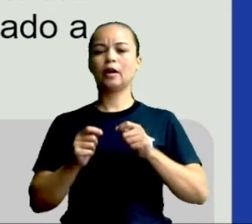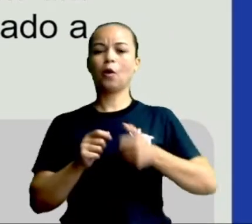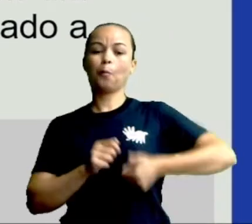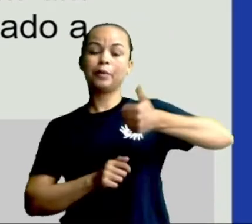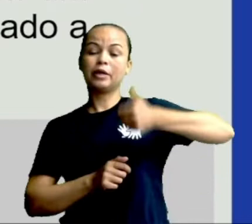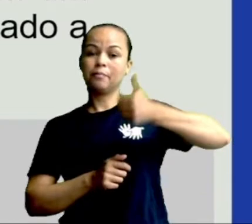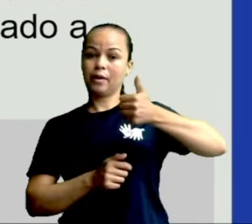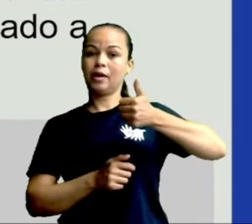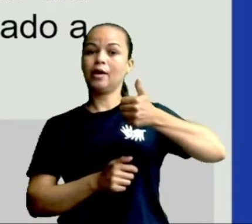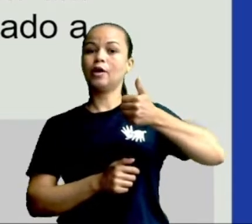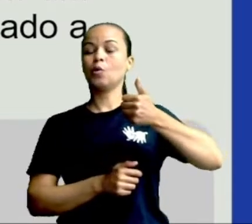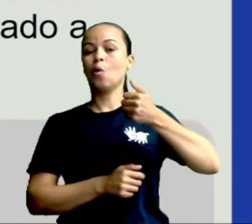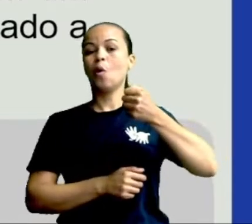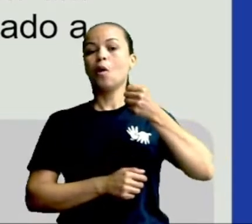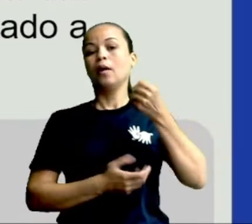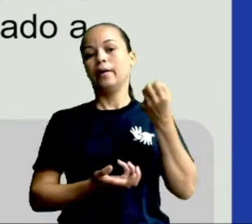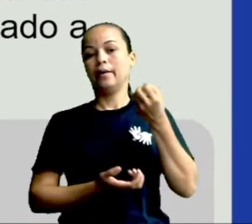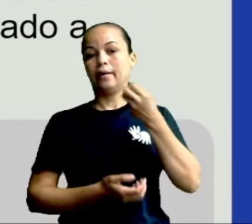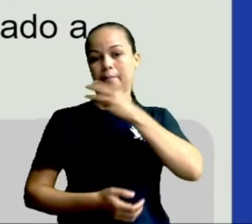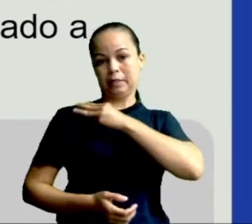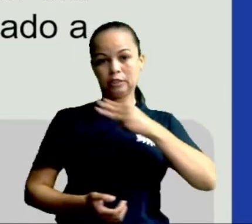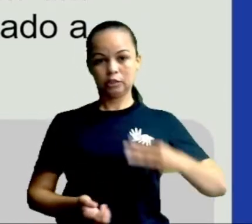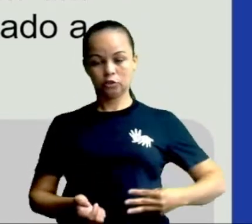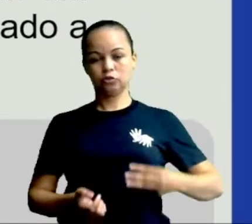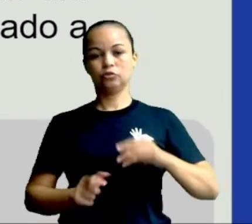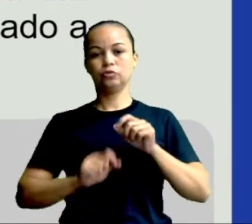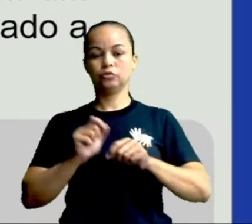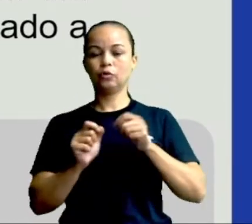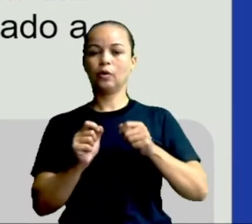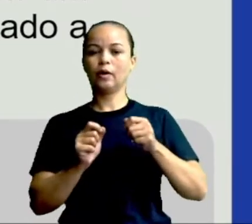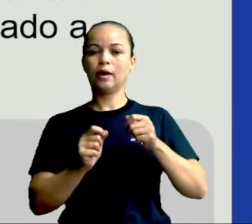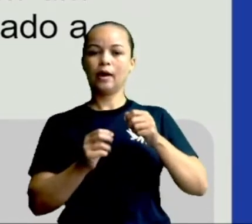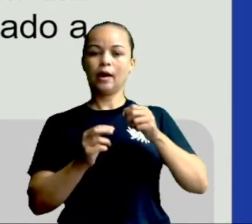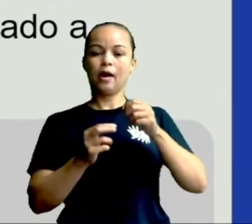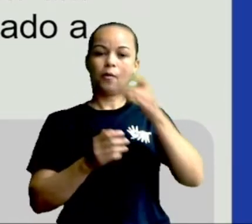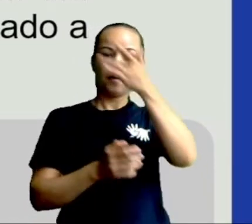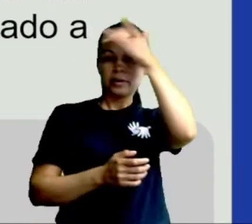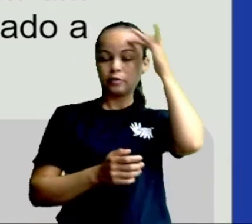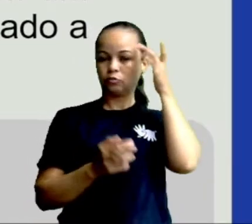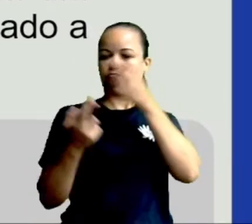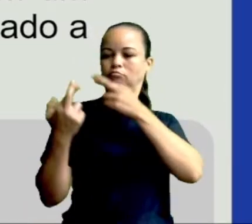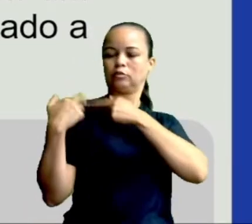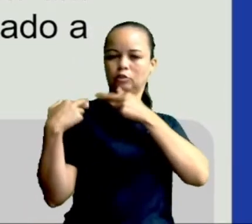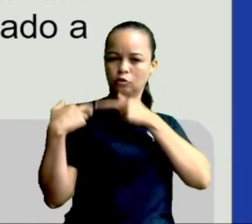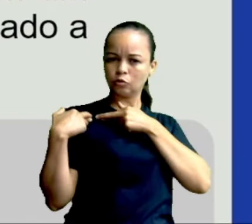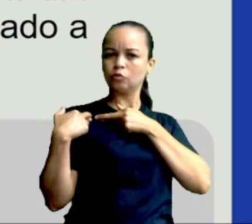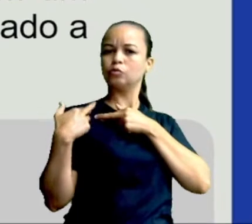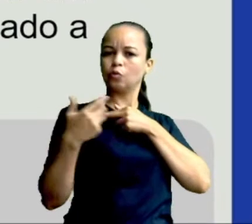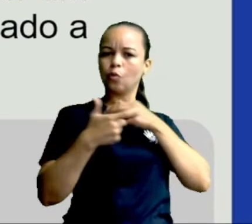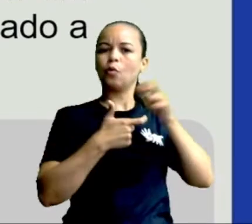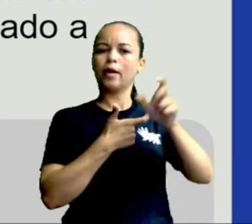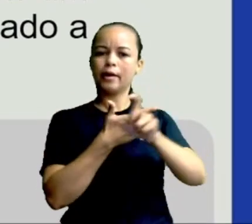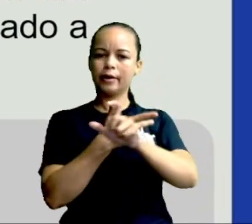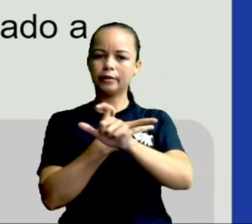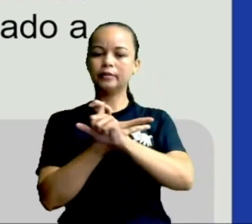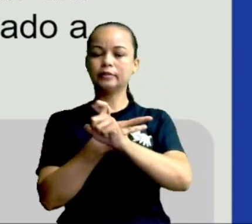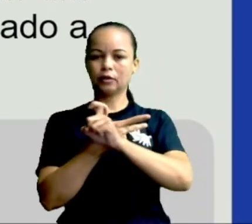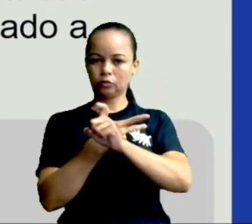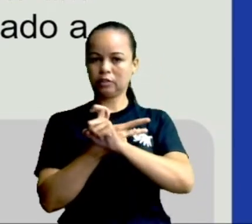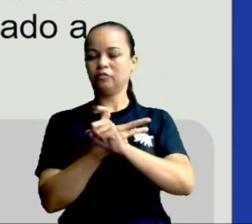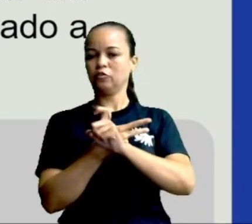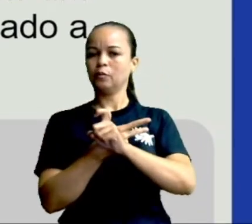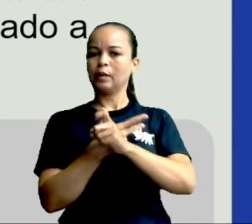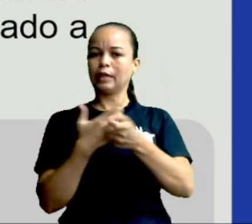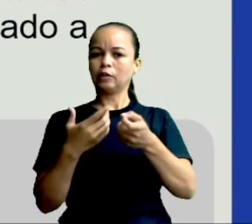o primeiro-ministro é a pessoa que é responsável pelas ações do executivo né não tem um mandato